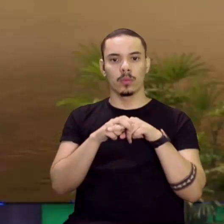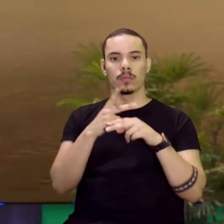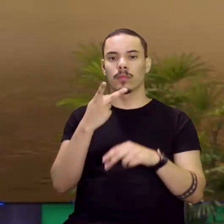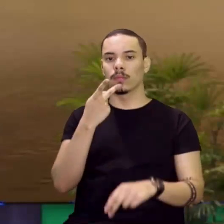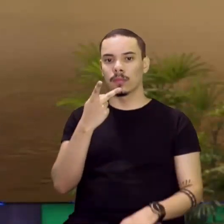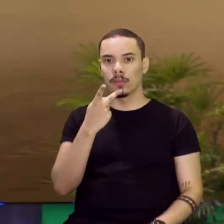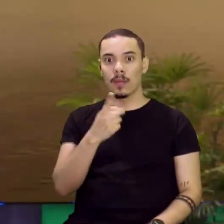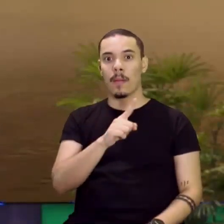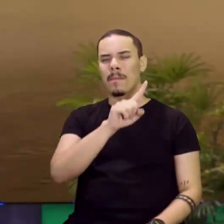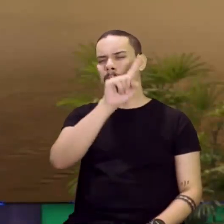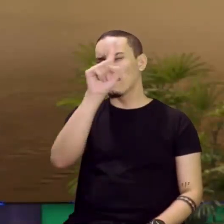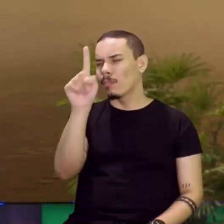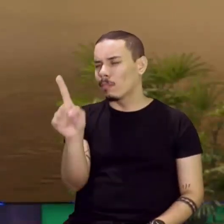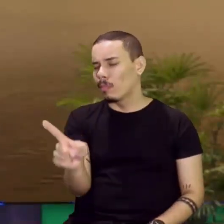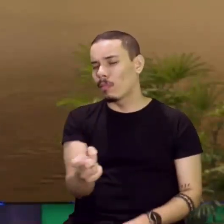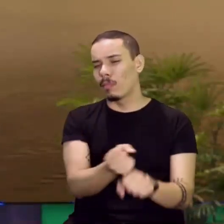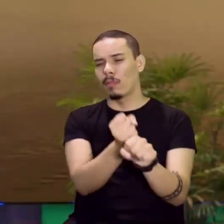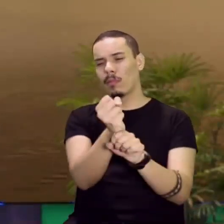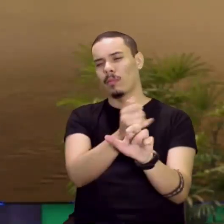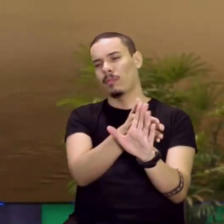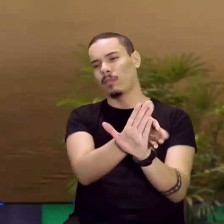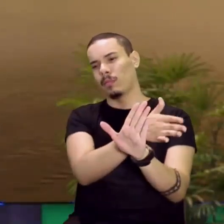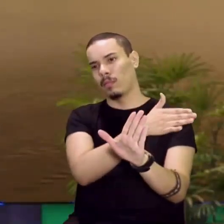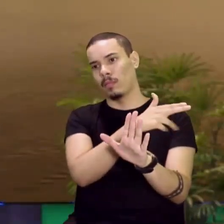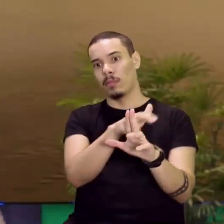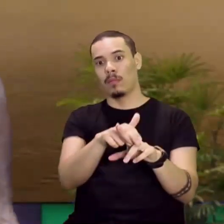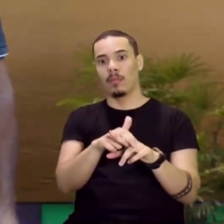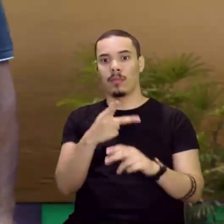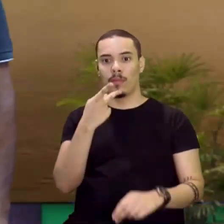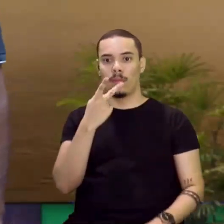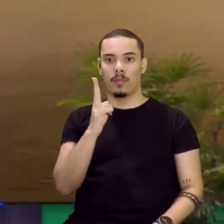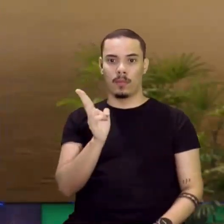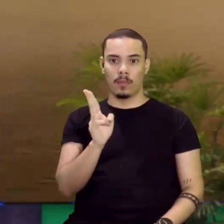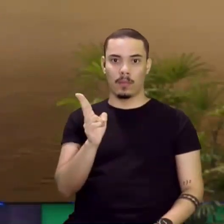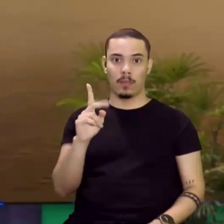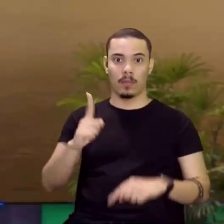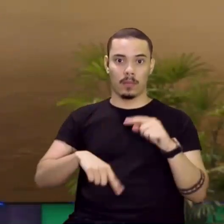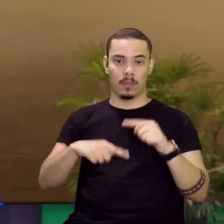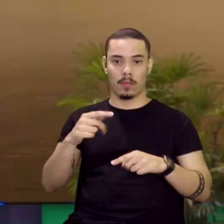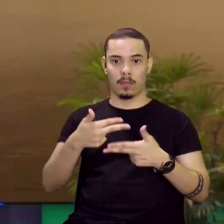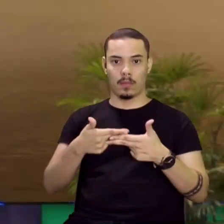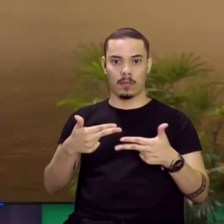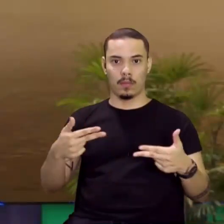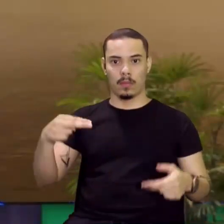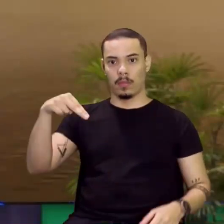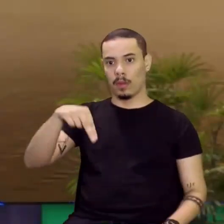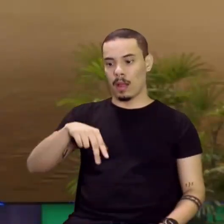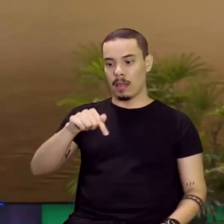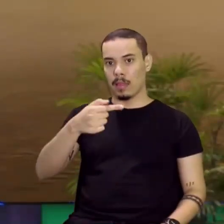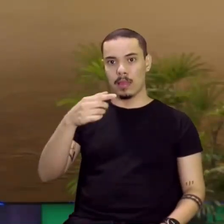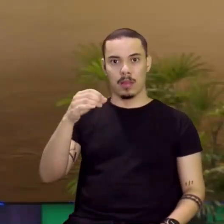falei, milhares e milhares de anos. Por isso que eles são chamados de recursos não